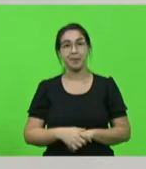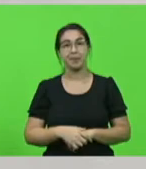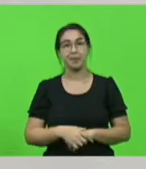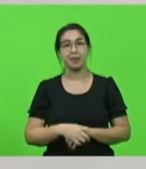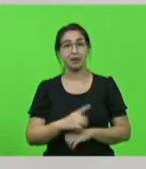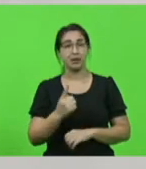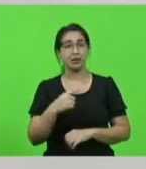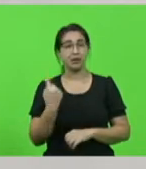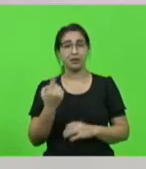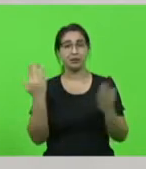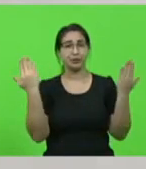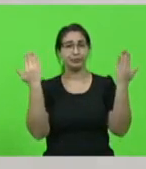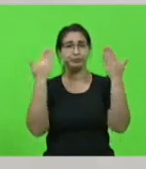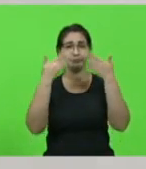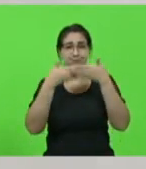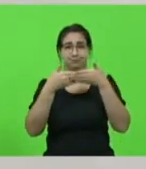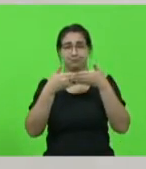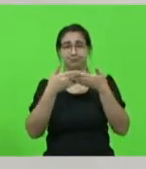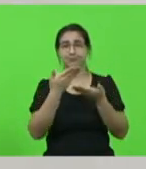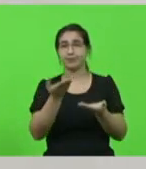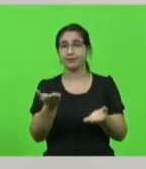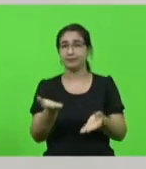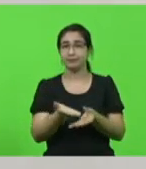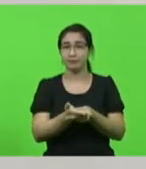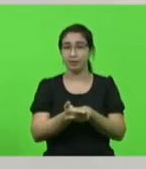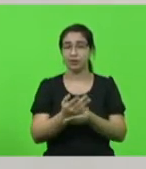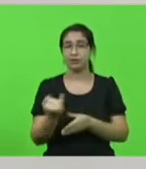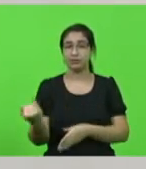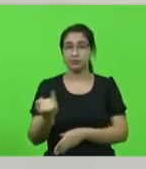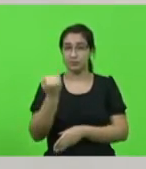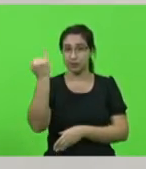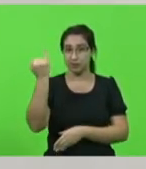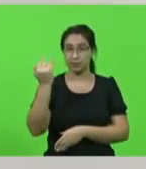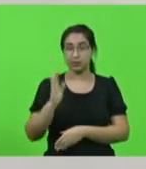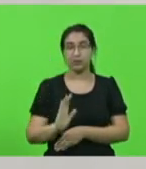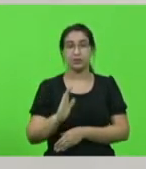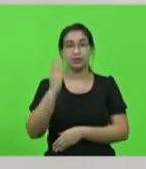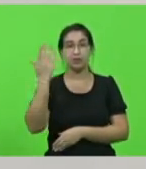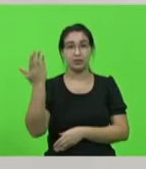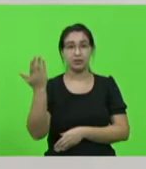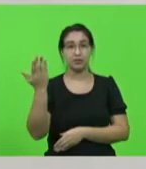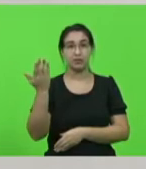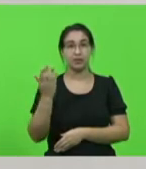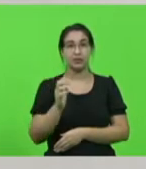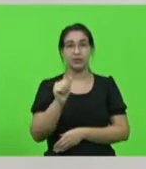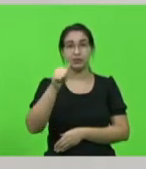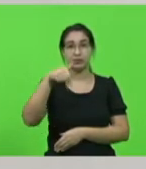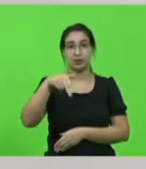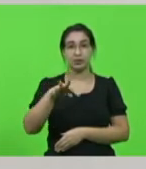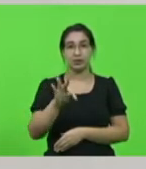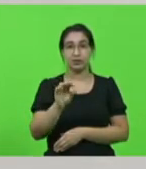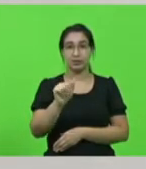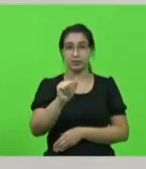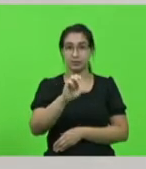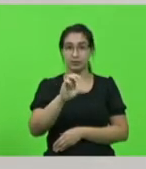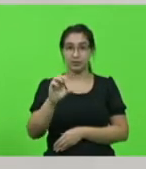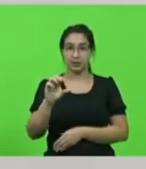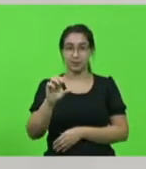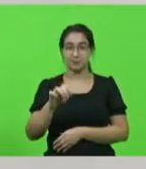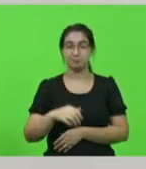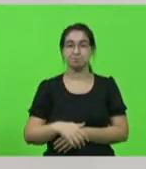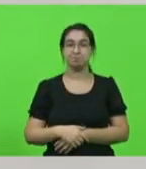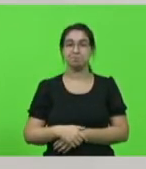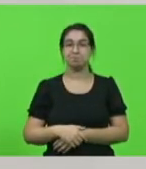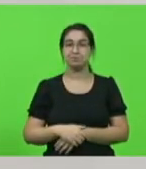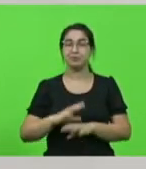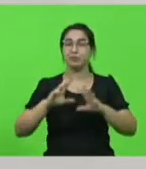olhos para um processo importante que está acontecendo na ANTAC, e que mesmo com